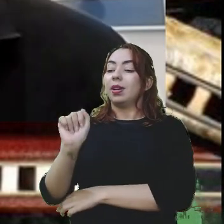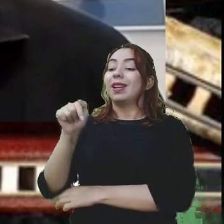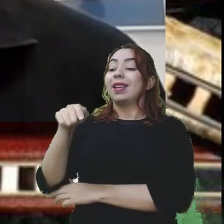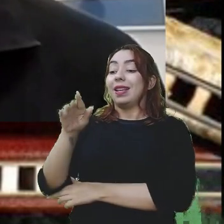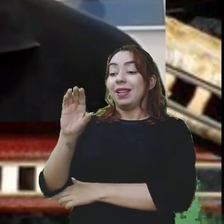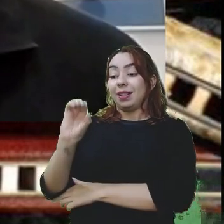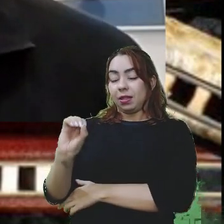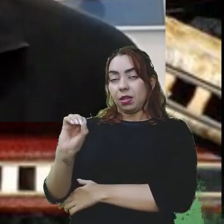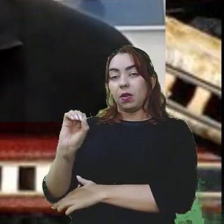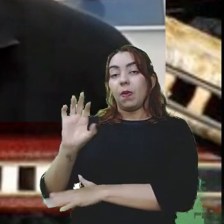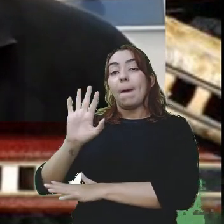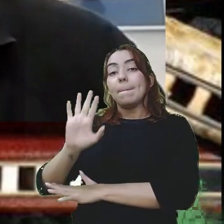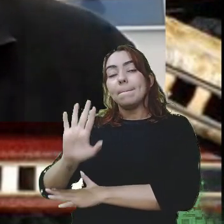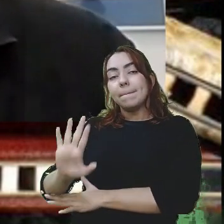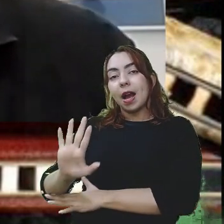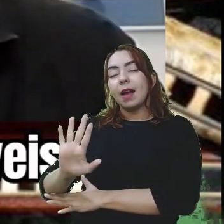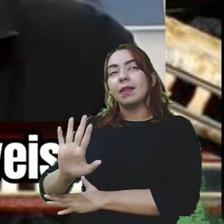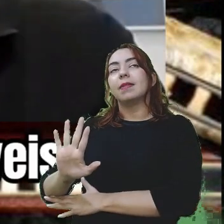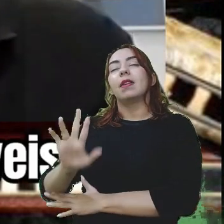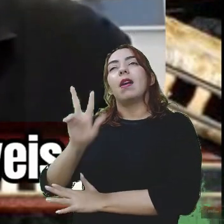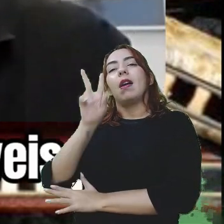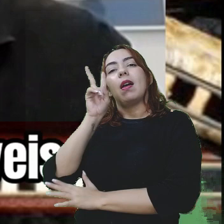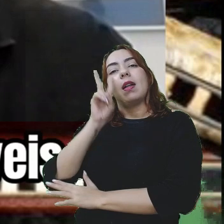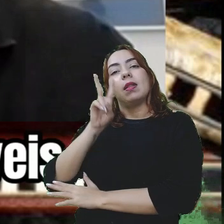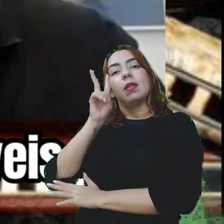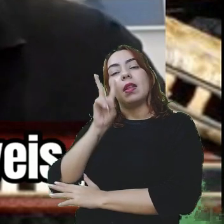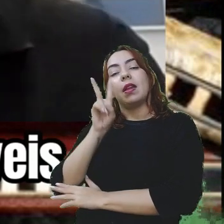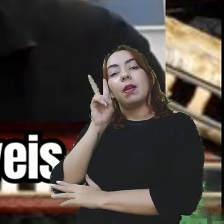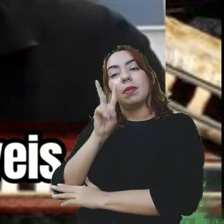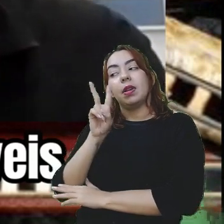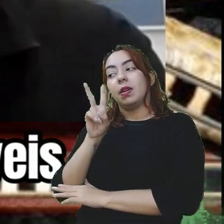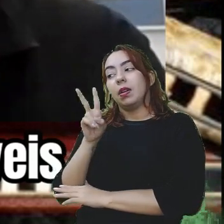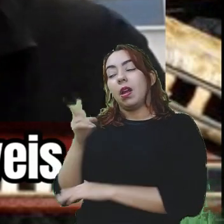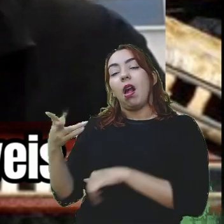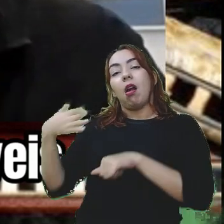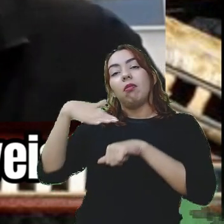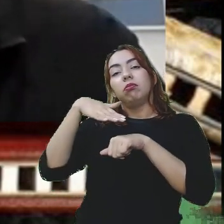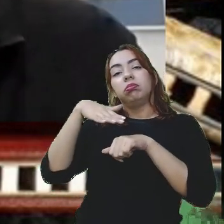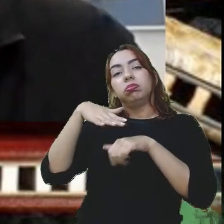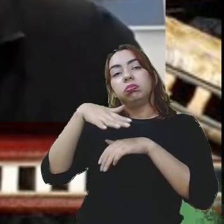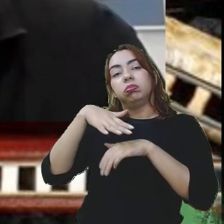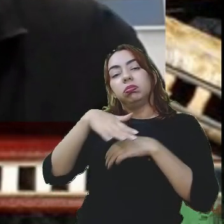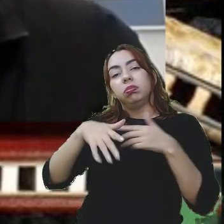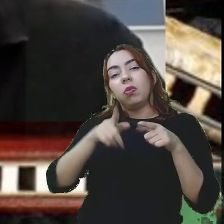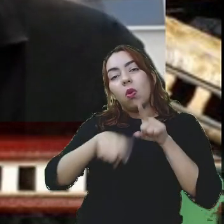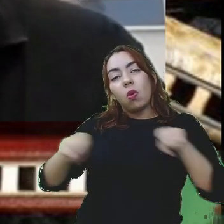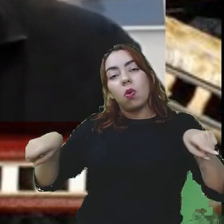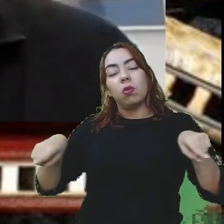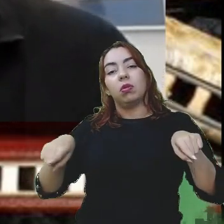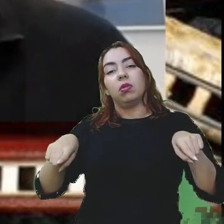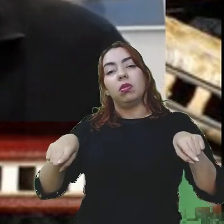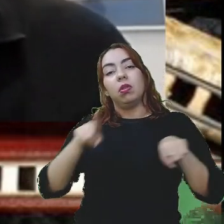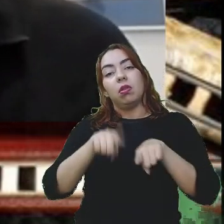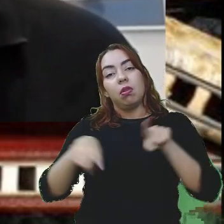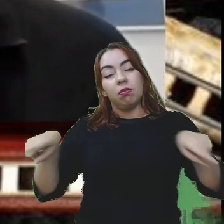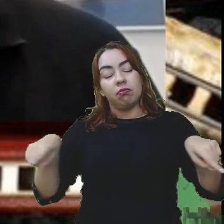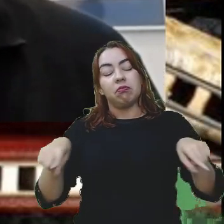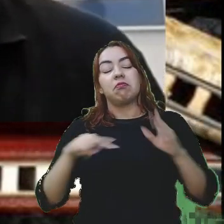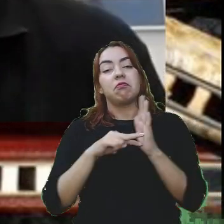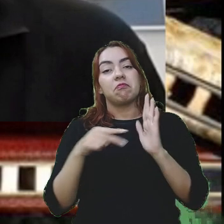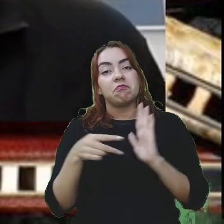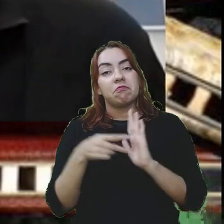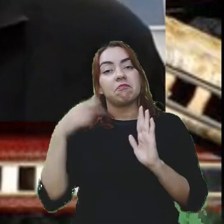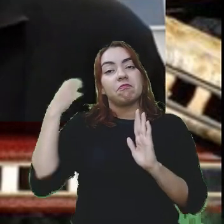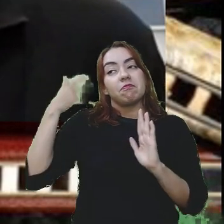elas passeiam por estruturas melódicas e harmônicas incríveis. Então, é uma música muito